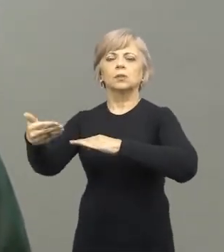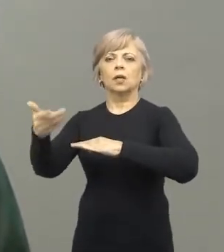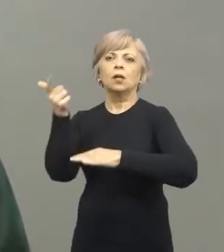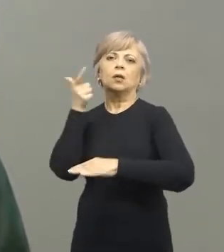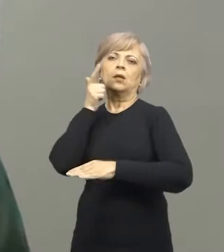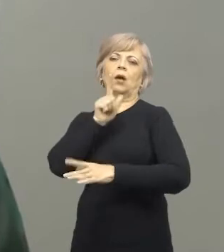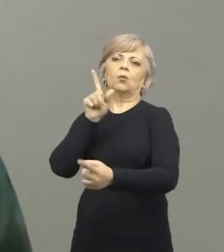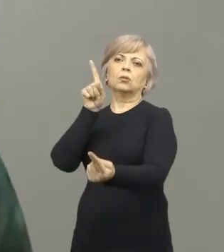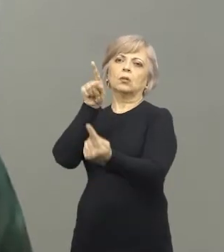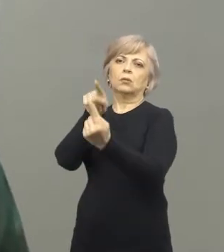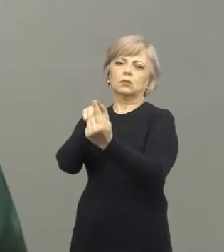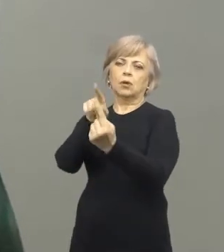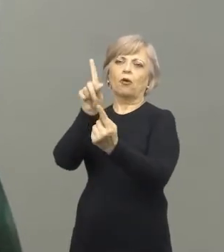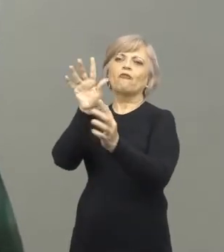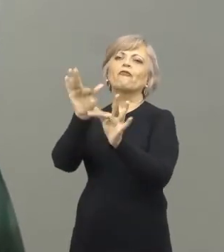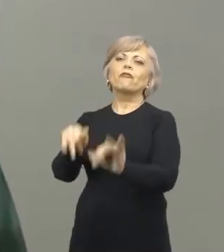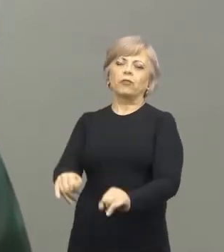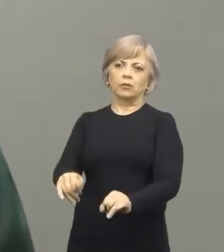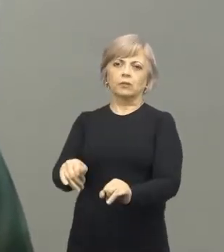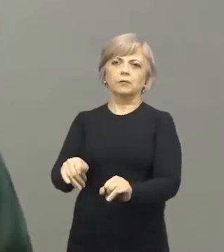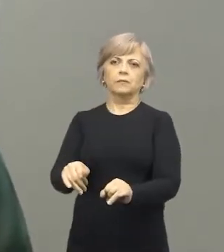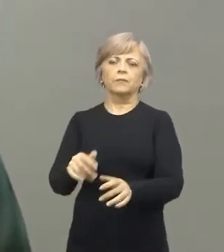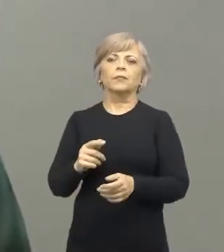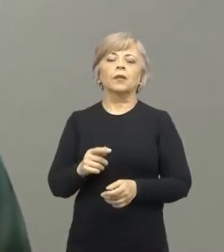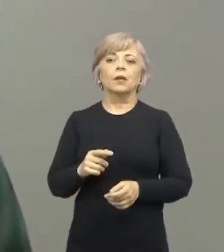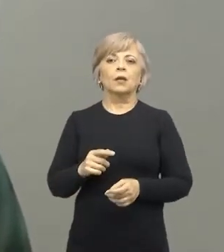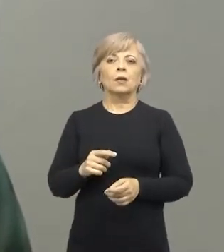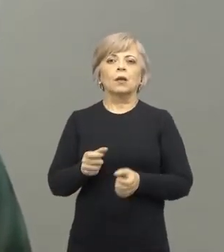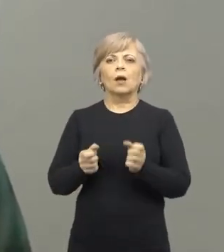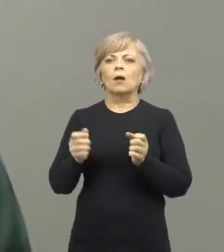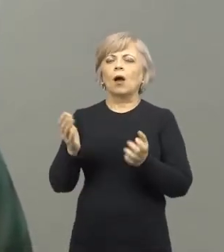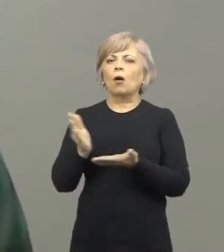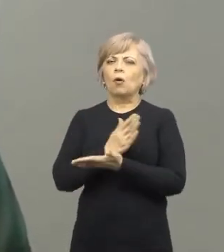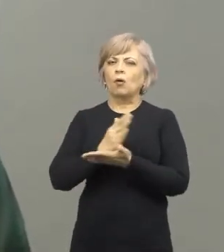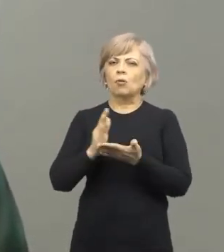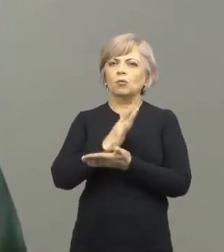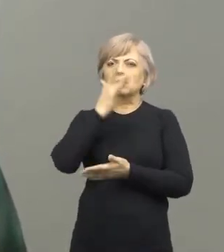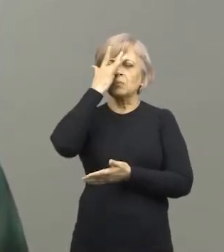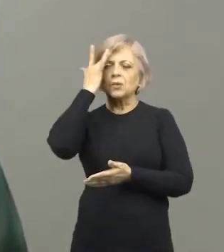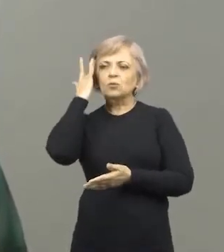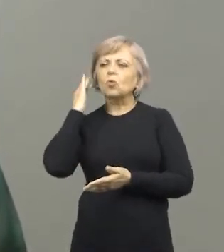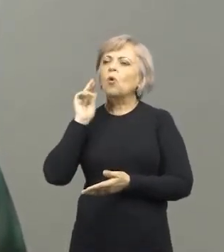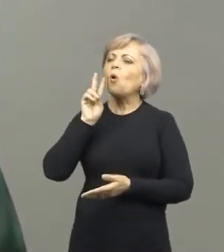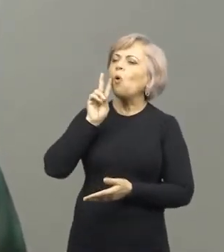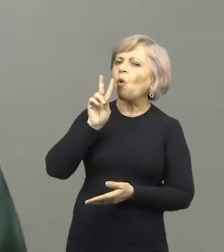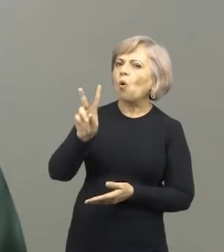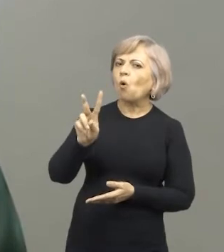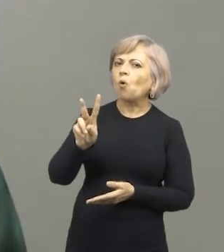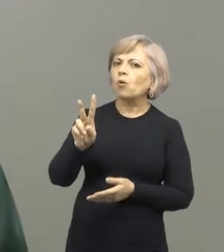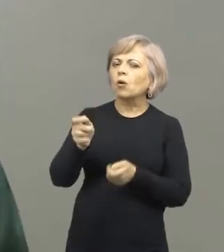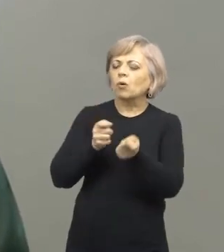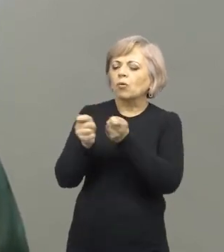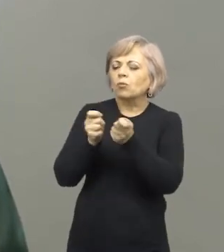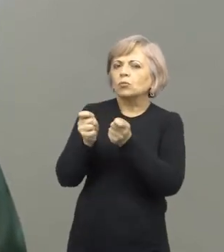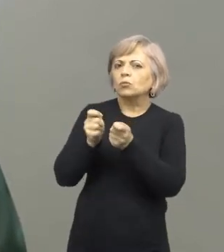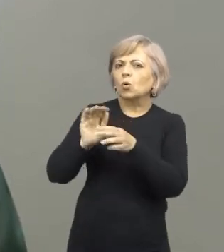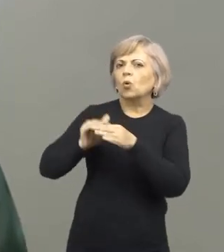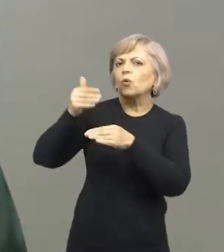seu objetivo, a sua finalidade. Muitos veem o controle externo como uma forma de